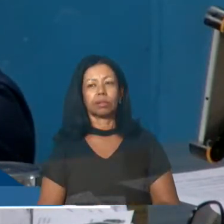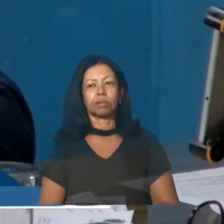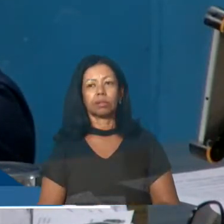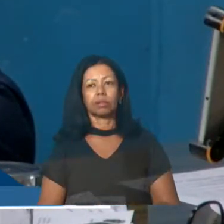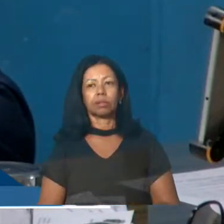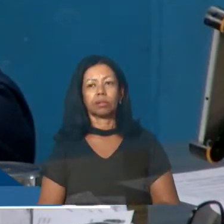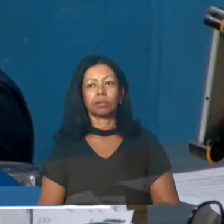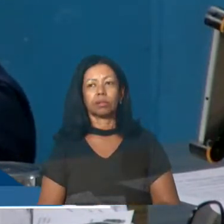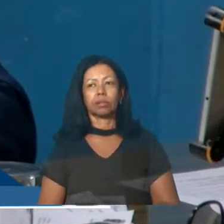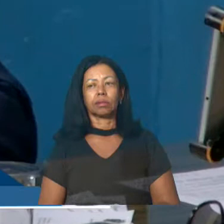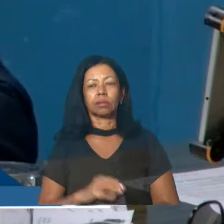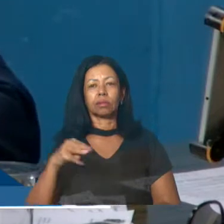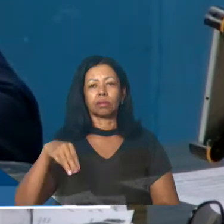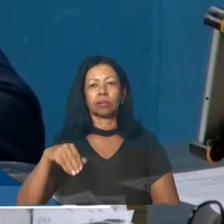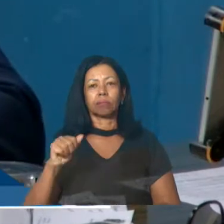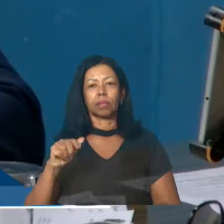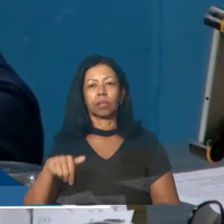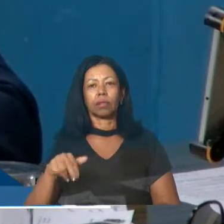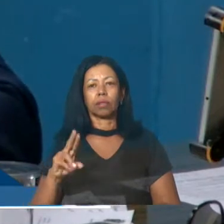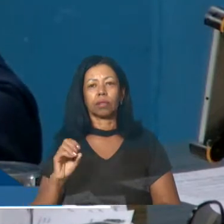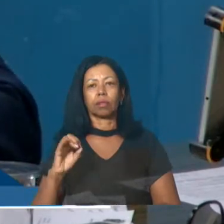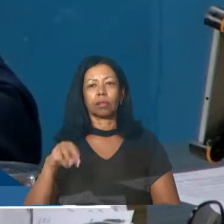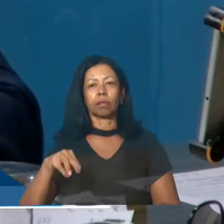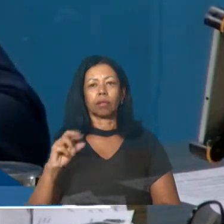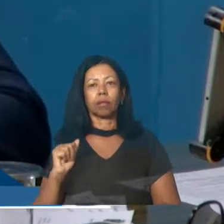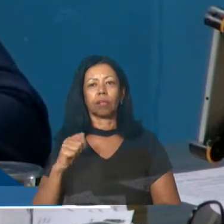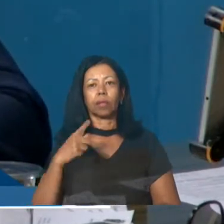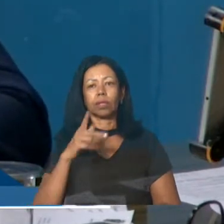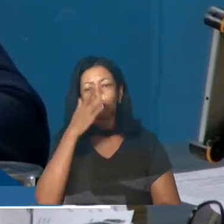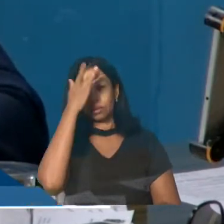máquina para que as pessoas transitem melhor.